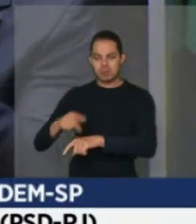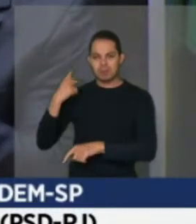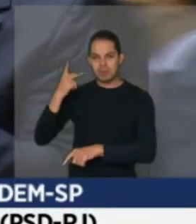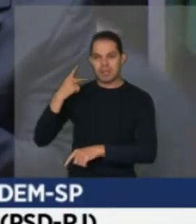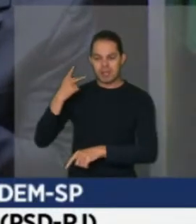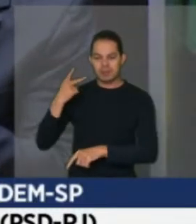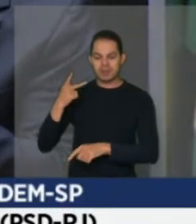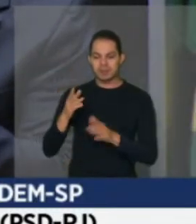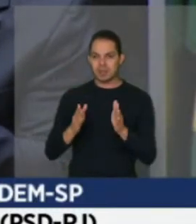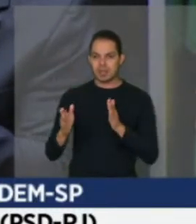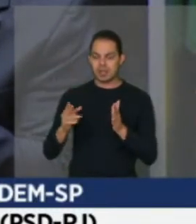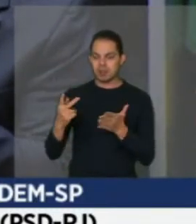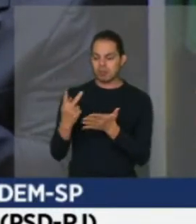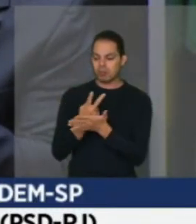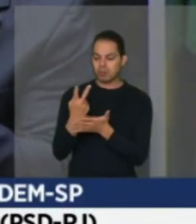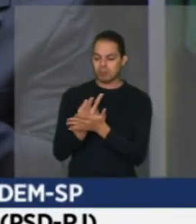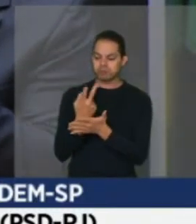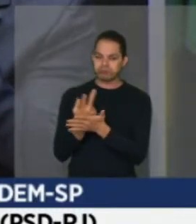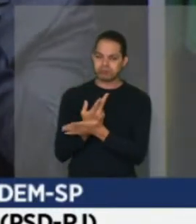do mandato parlamentar.